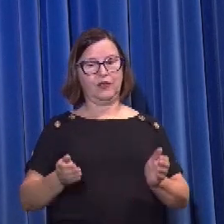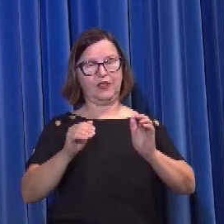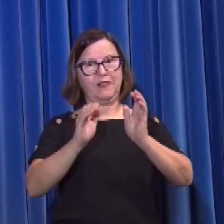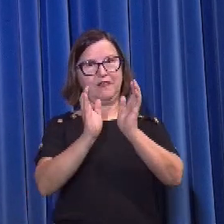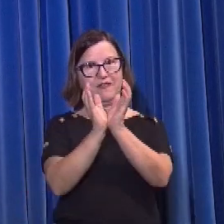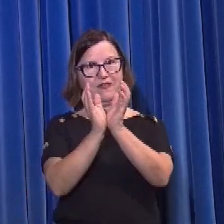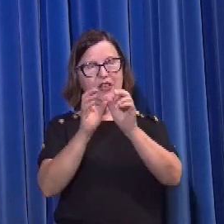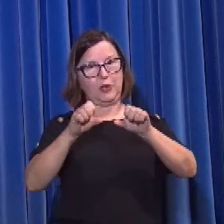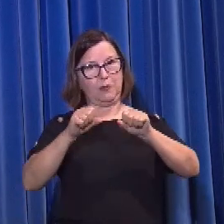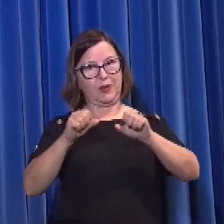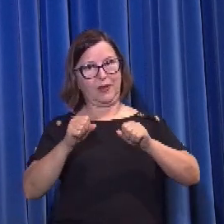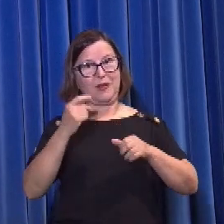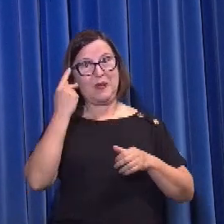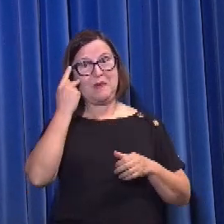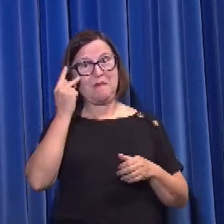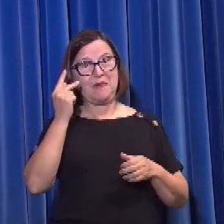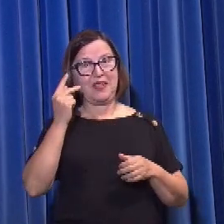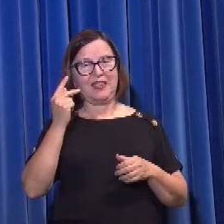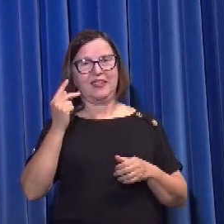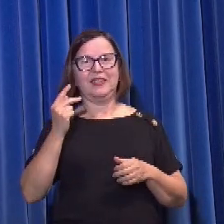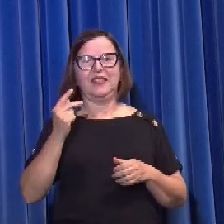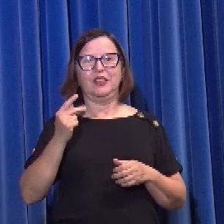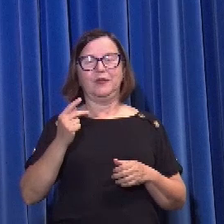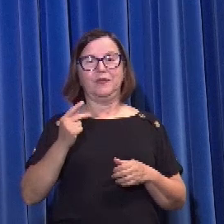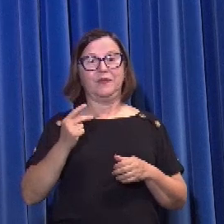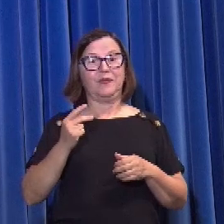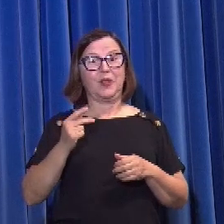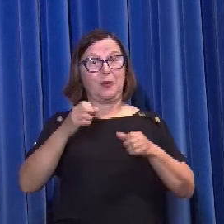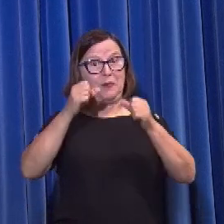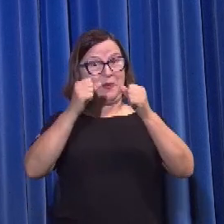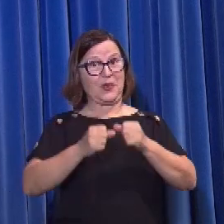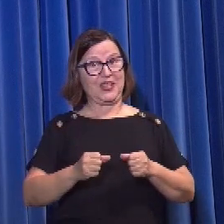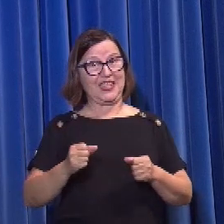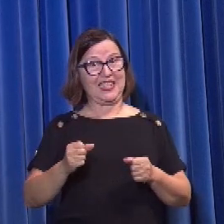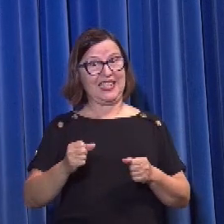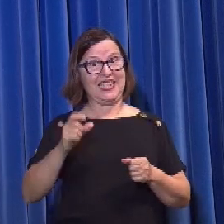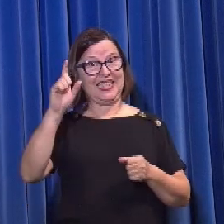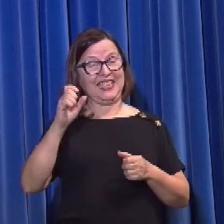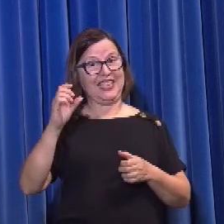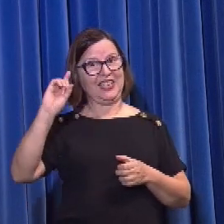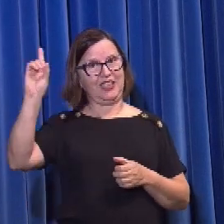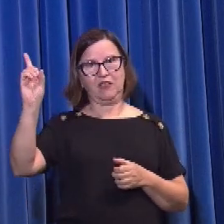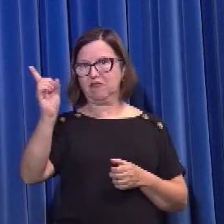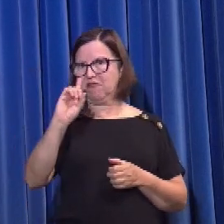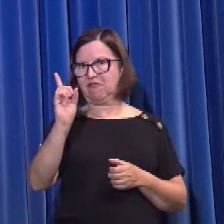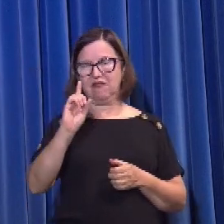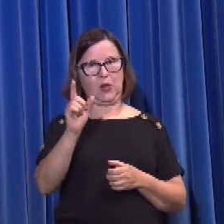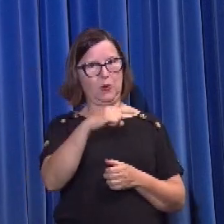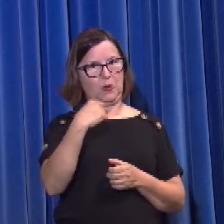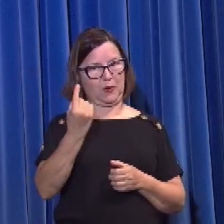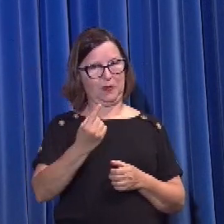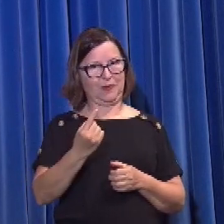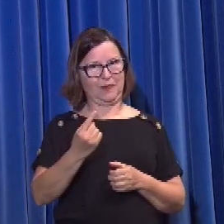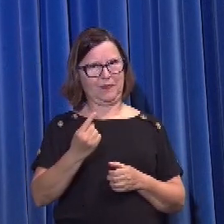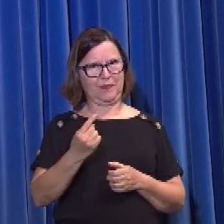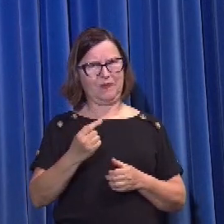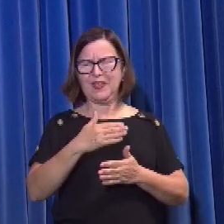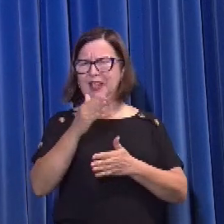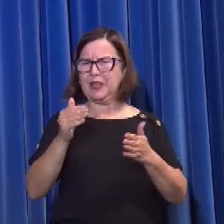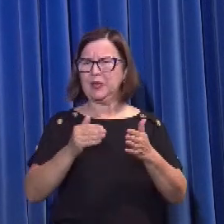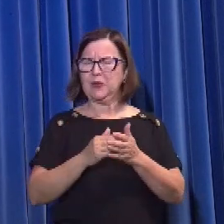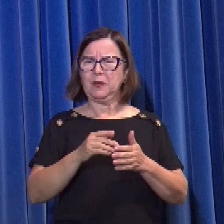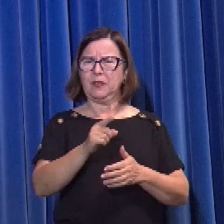para que a excelência do poder seja de Deus e não de nós. Em tudo somos